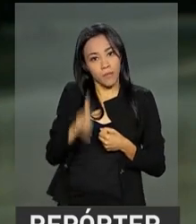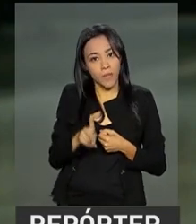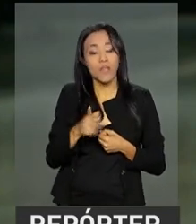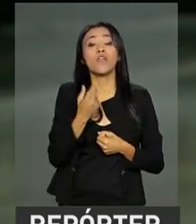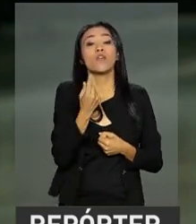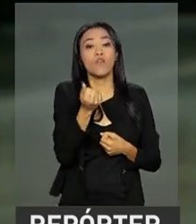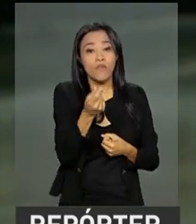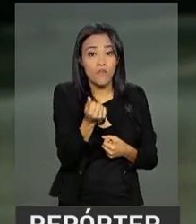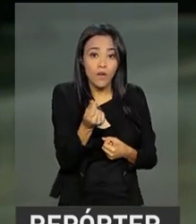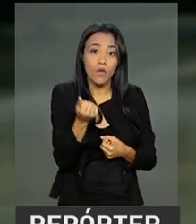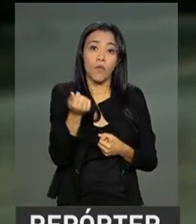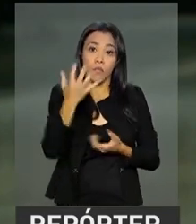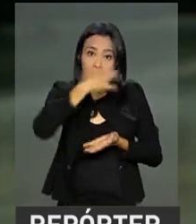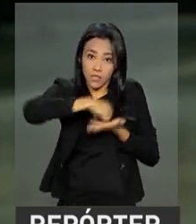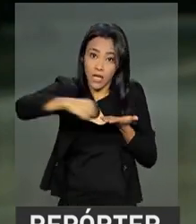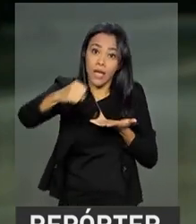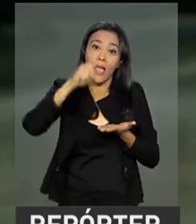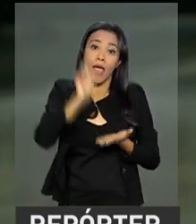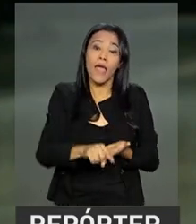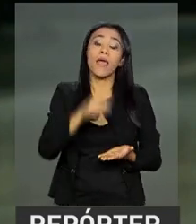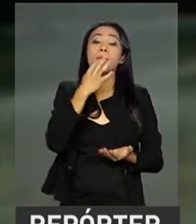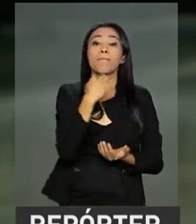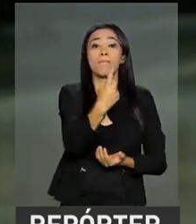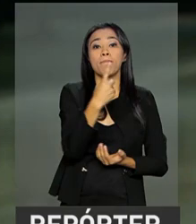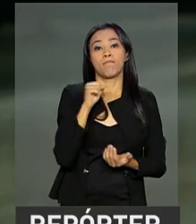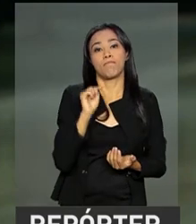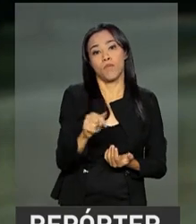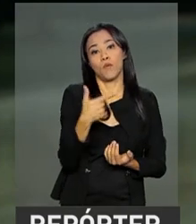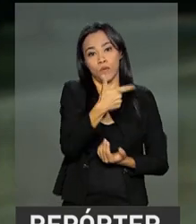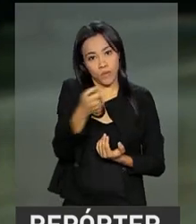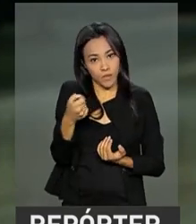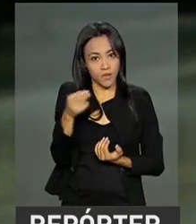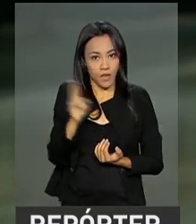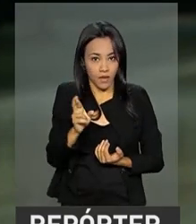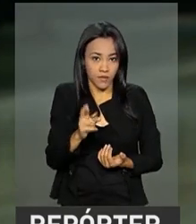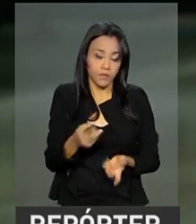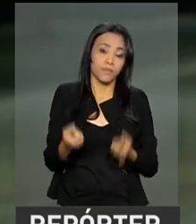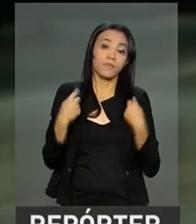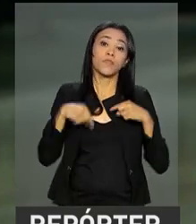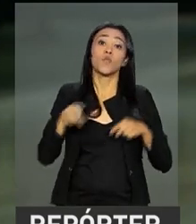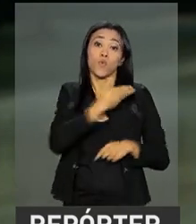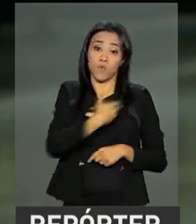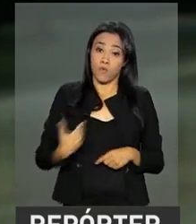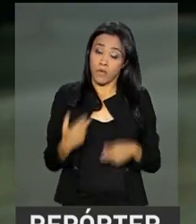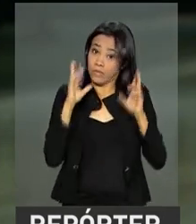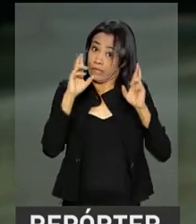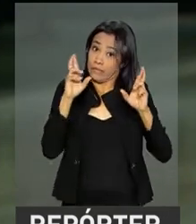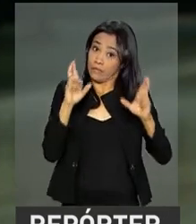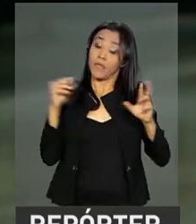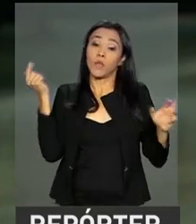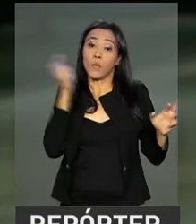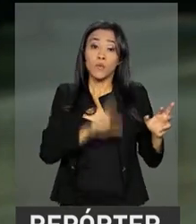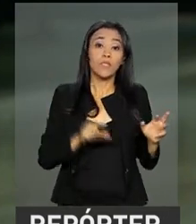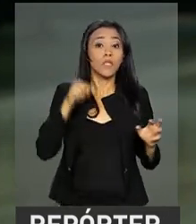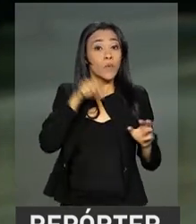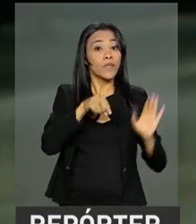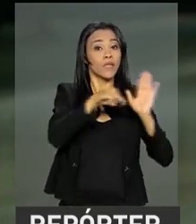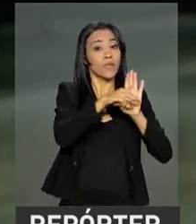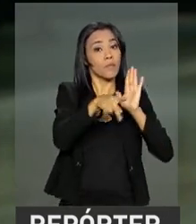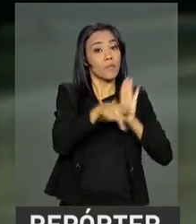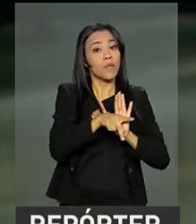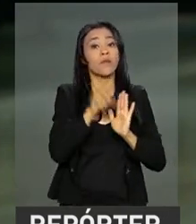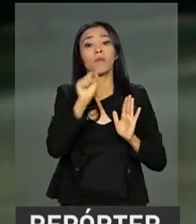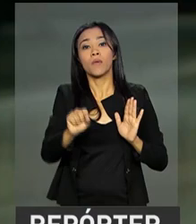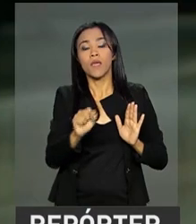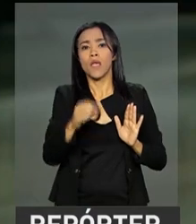para o saque é de 1.200 reais a expectativa do governo é alcançar com a medida cerca